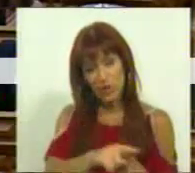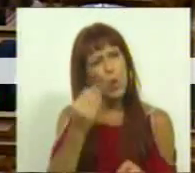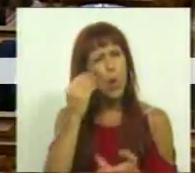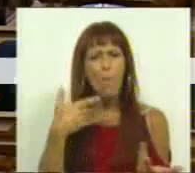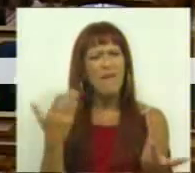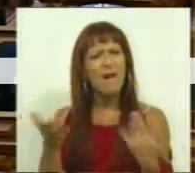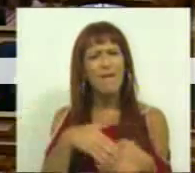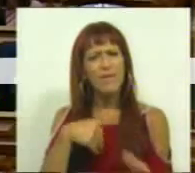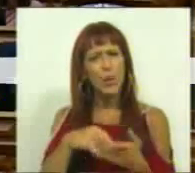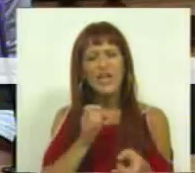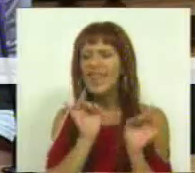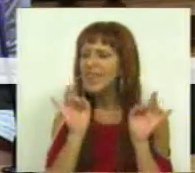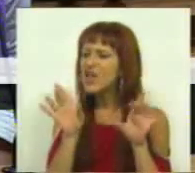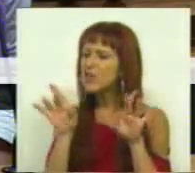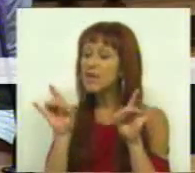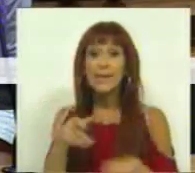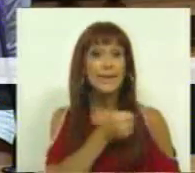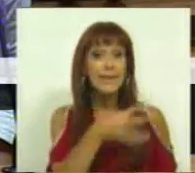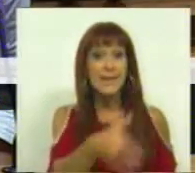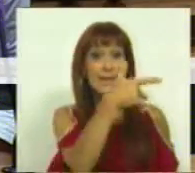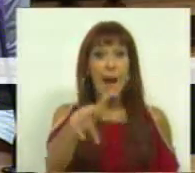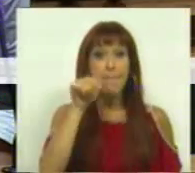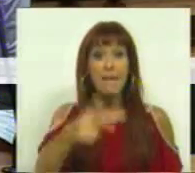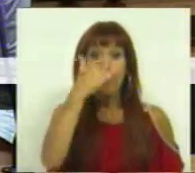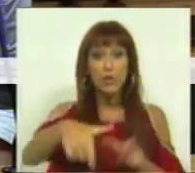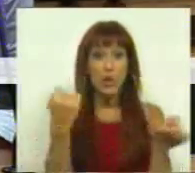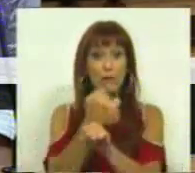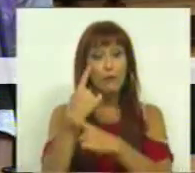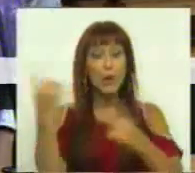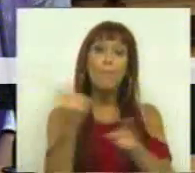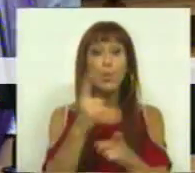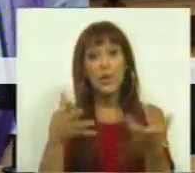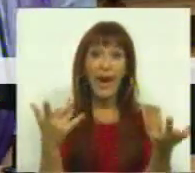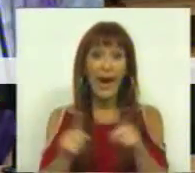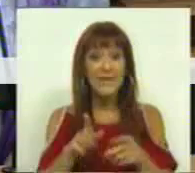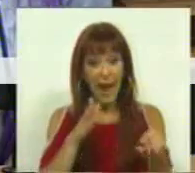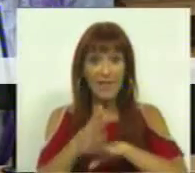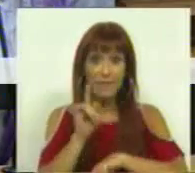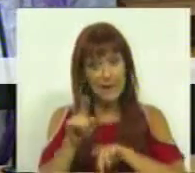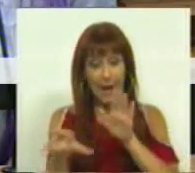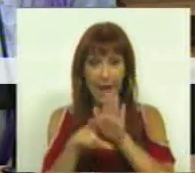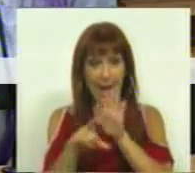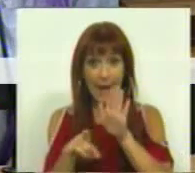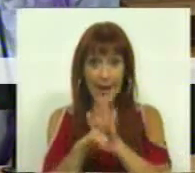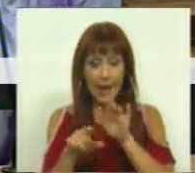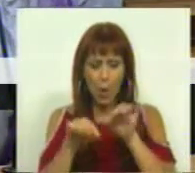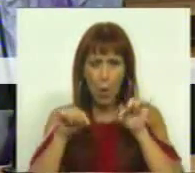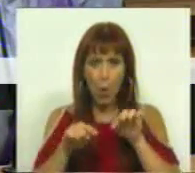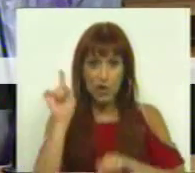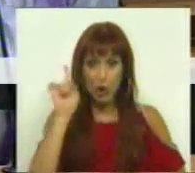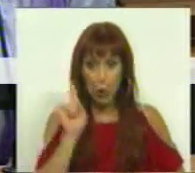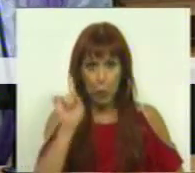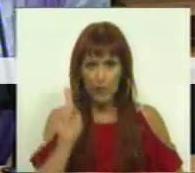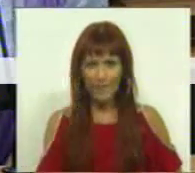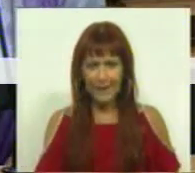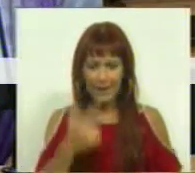é que vai fazer para despedir 100 mil funcionários públicos, porque é através desta lei. Hoje é o dia